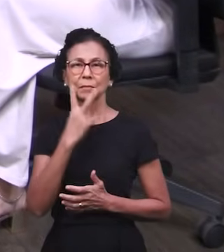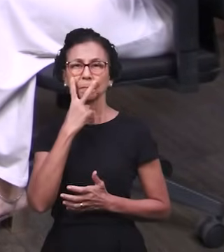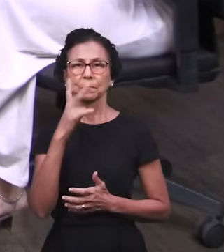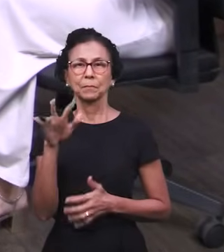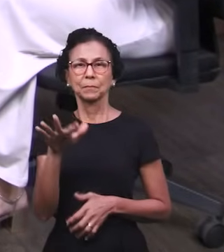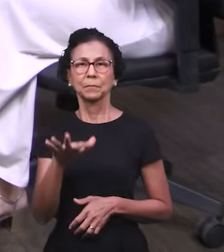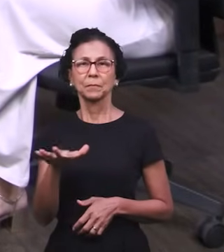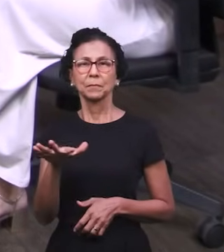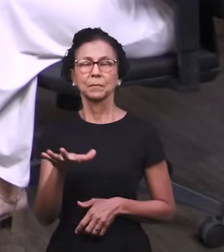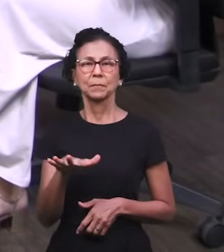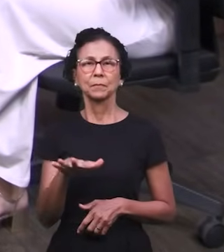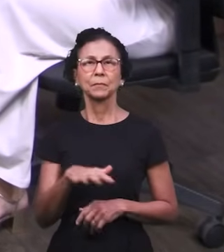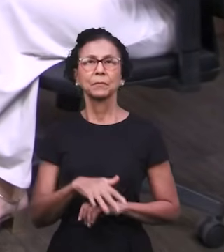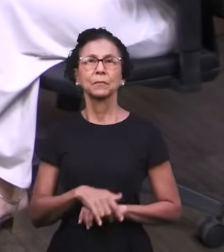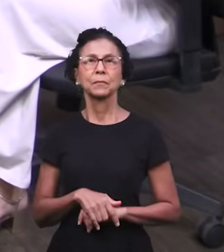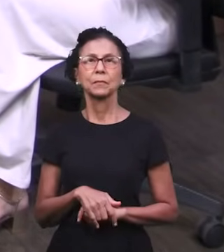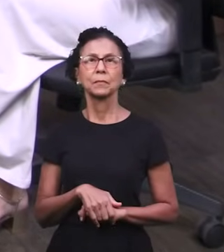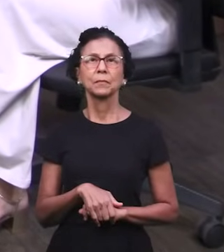Bem, Felipe,